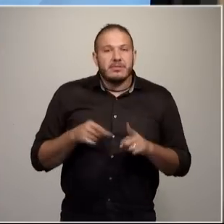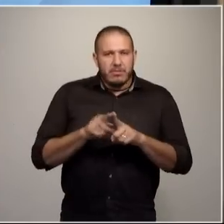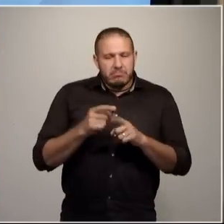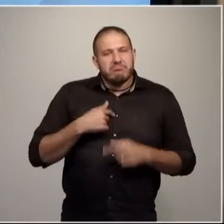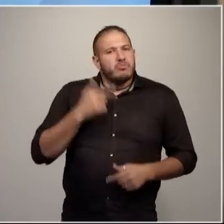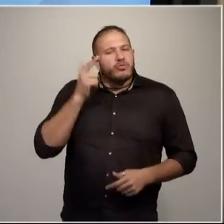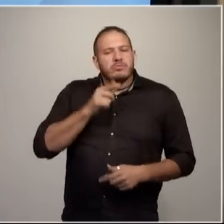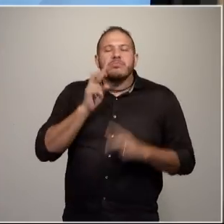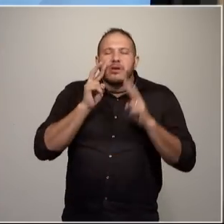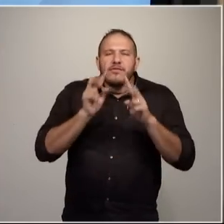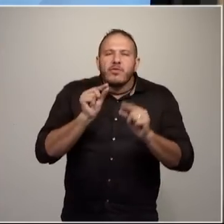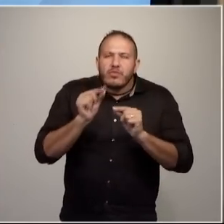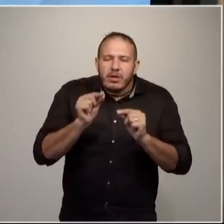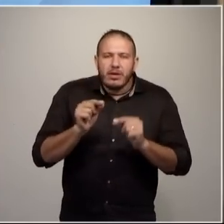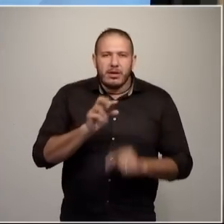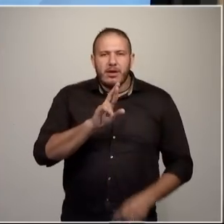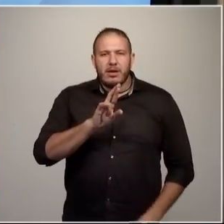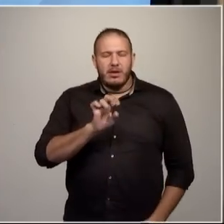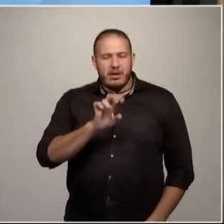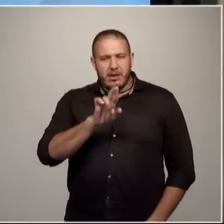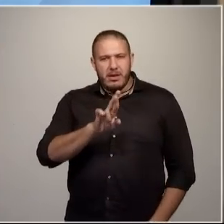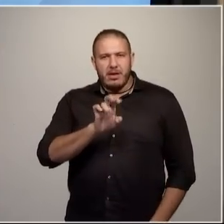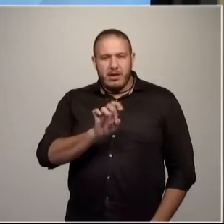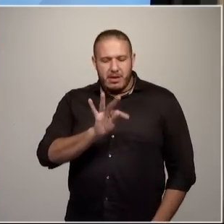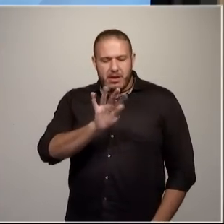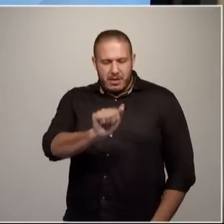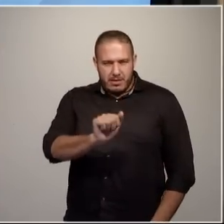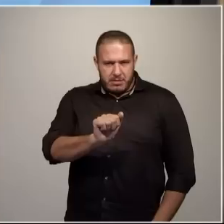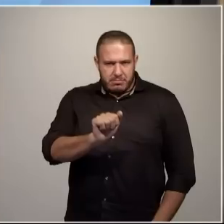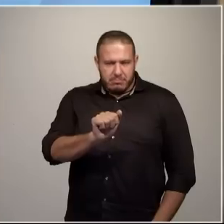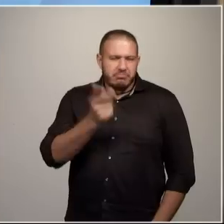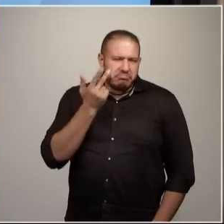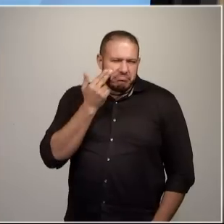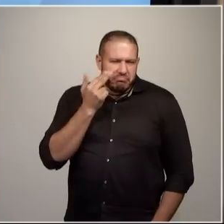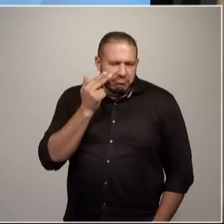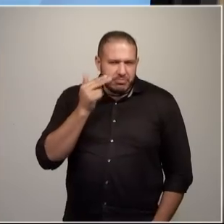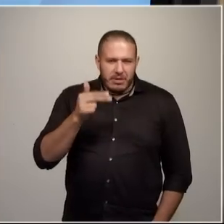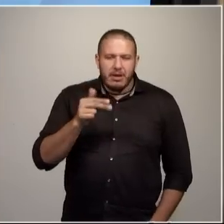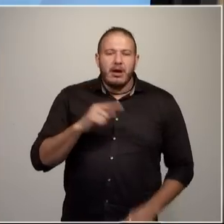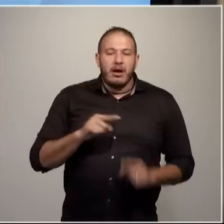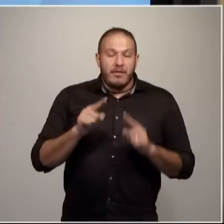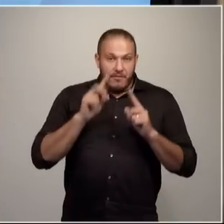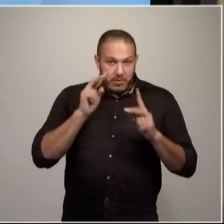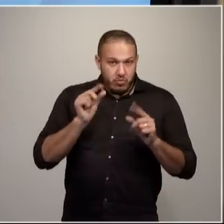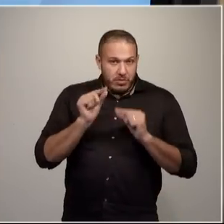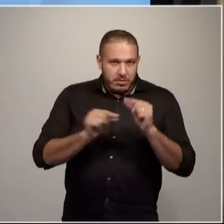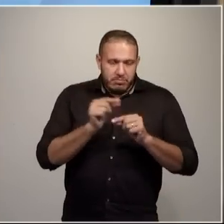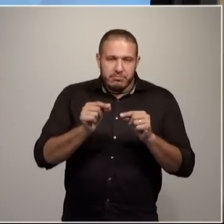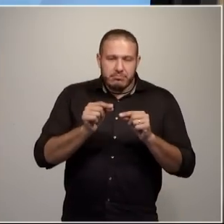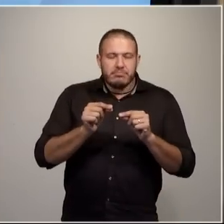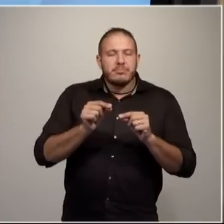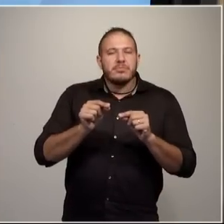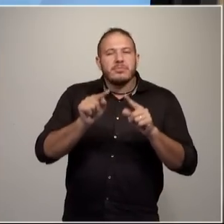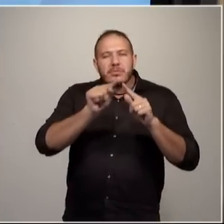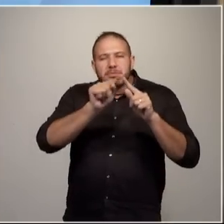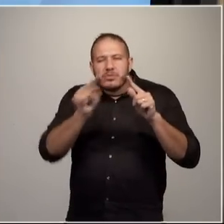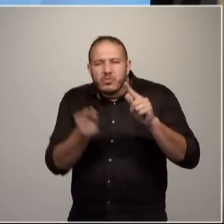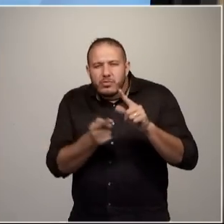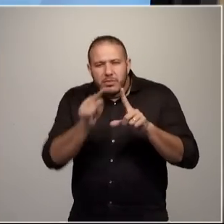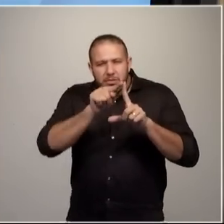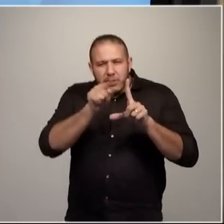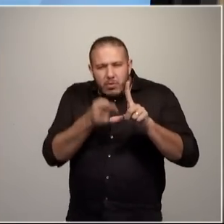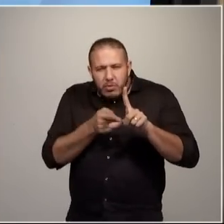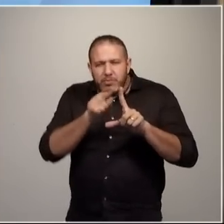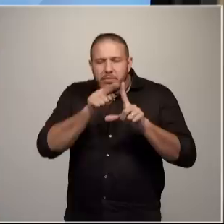achar a reta normal a essa curva no ponto